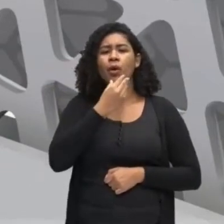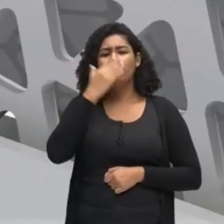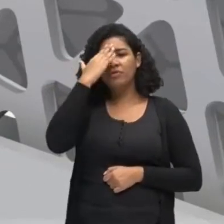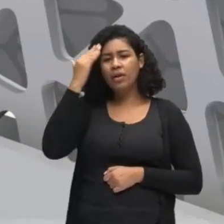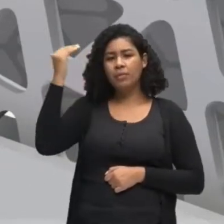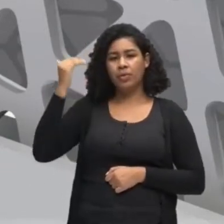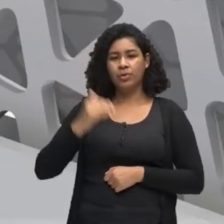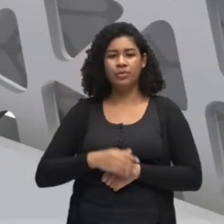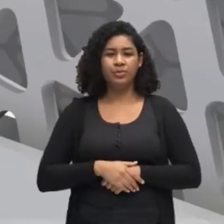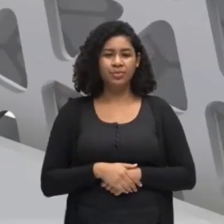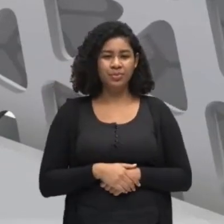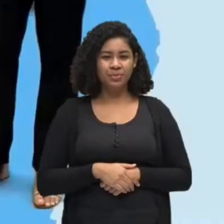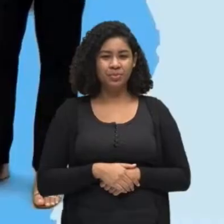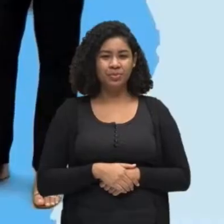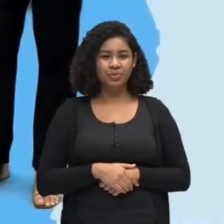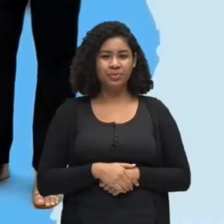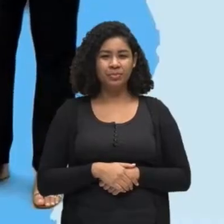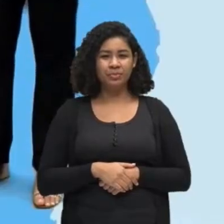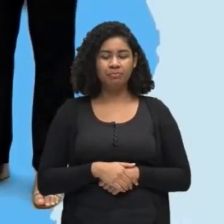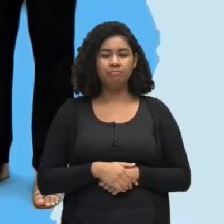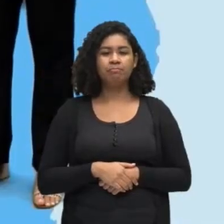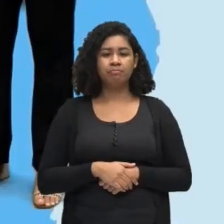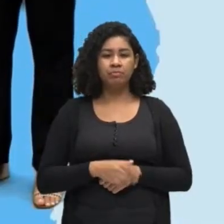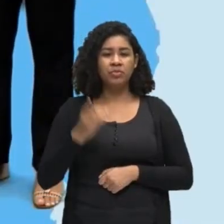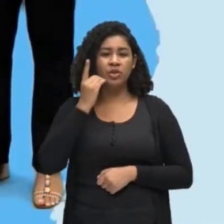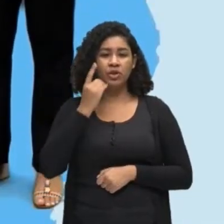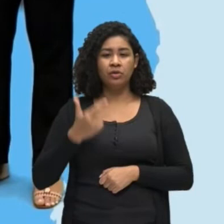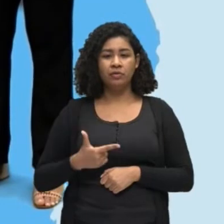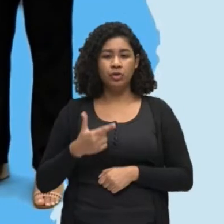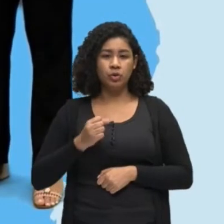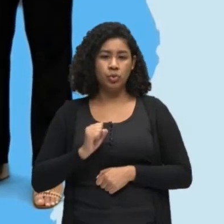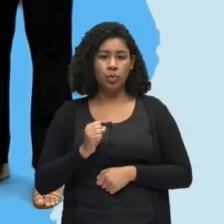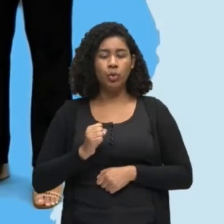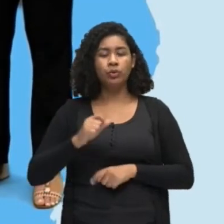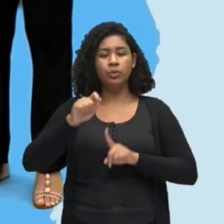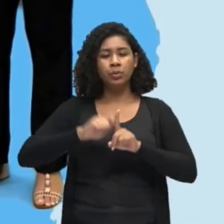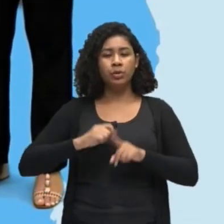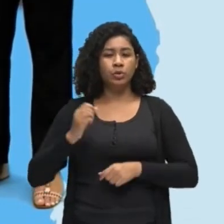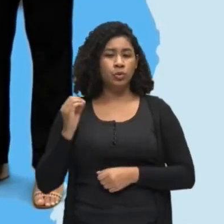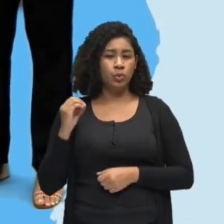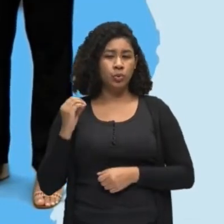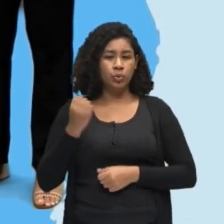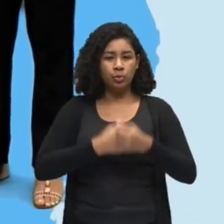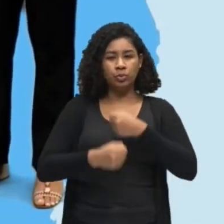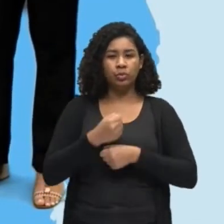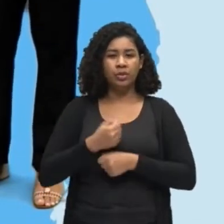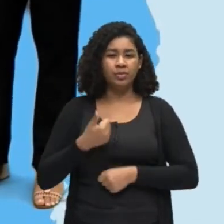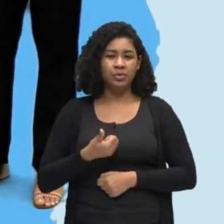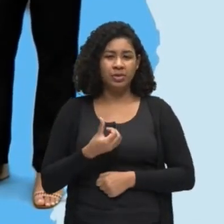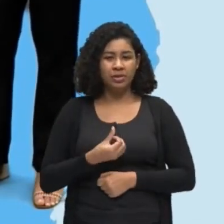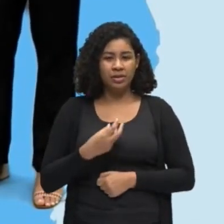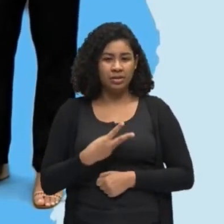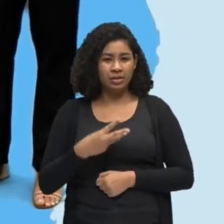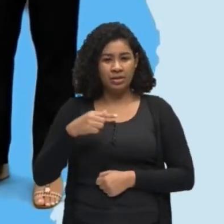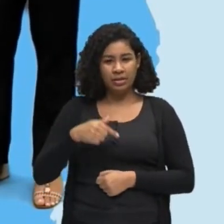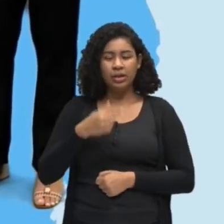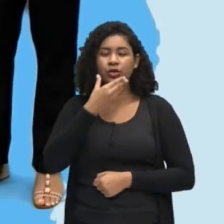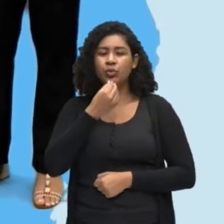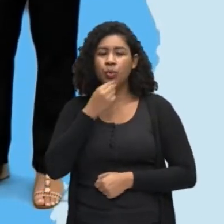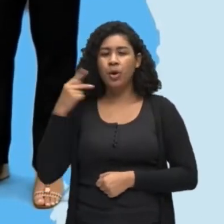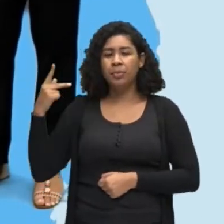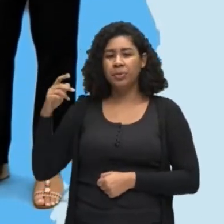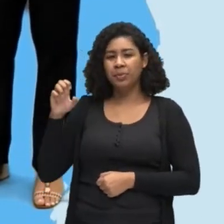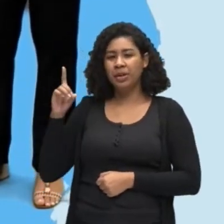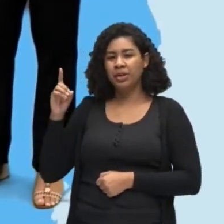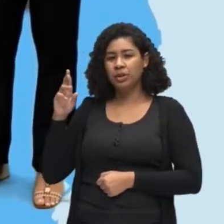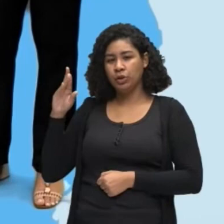portuguesa. Vamos lá? Em 28 de outubro de 1637, o capitão Pedro Teixeira partiu de